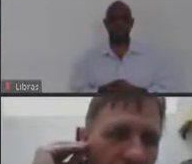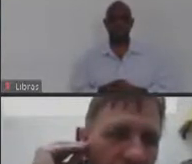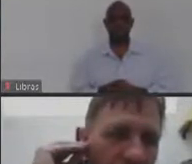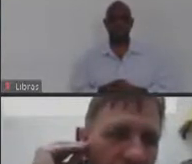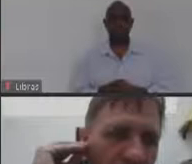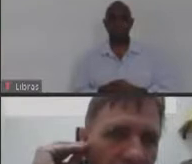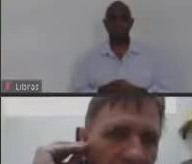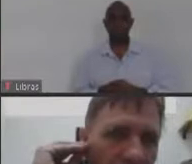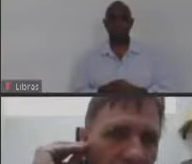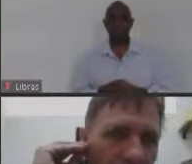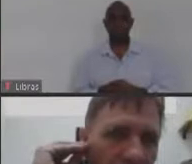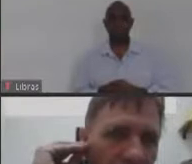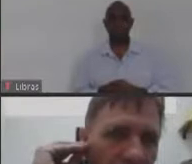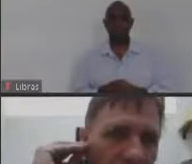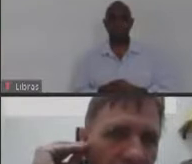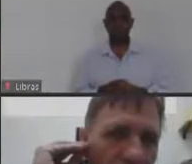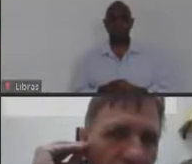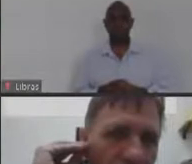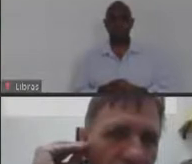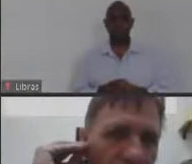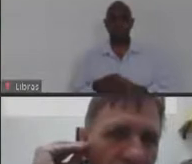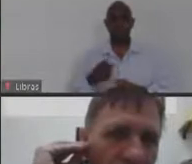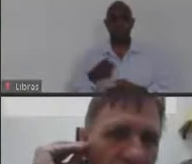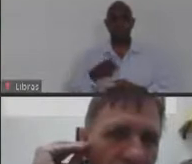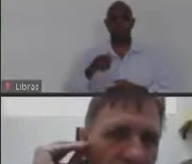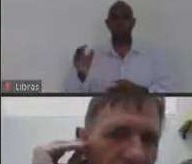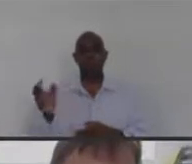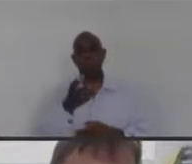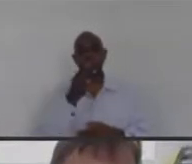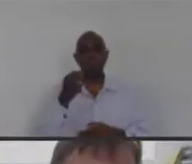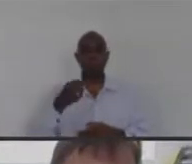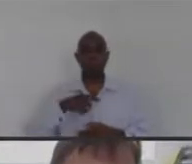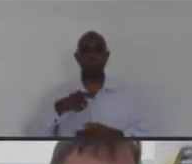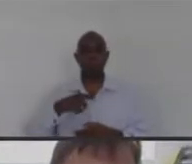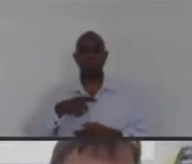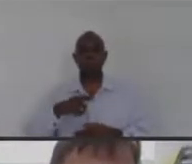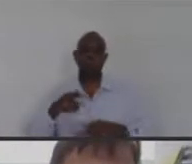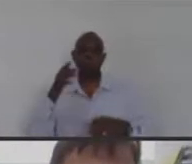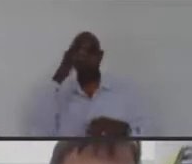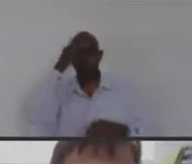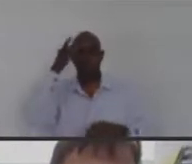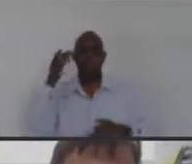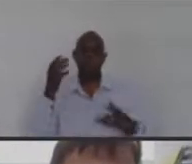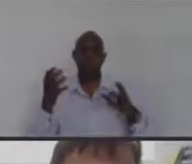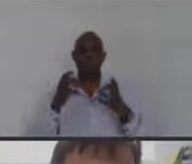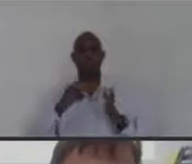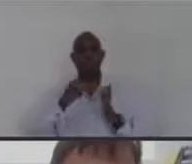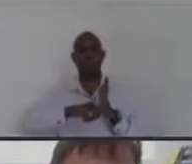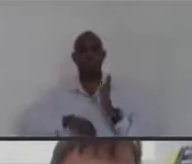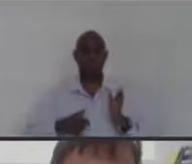Senhores vereadores, eu percebi que é unânime na casa, quem pediu questão de ordem?